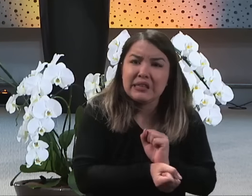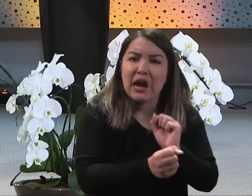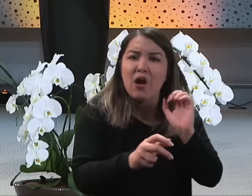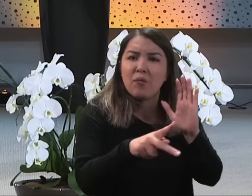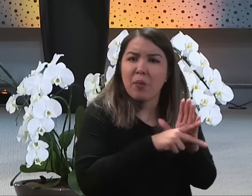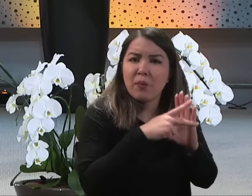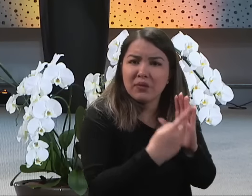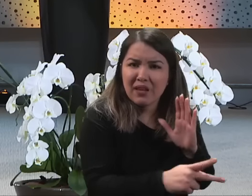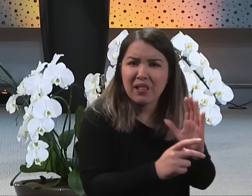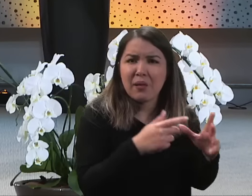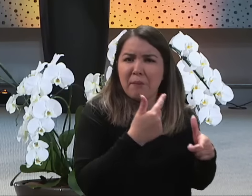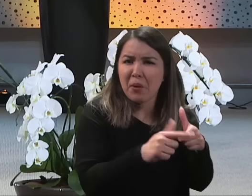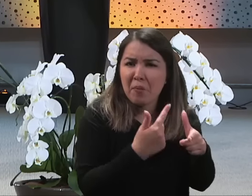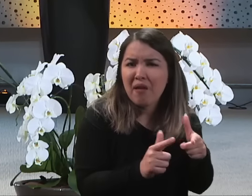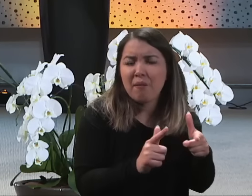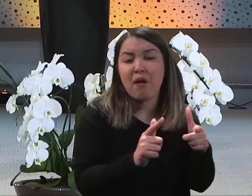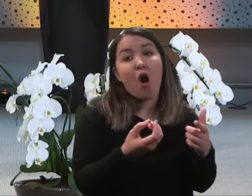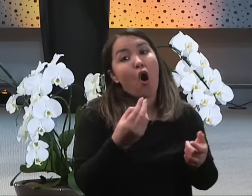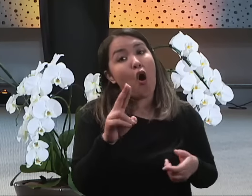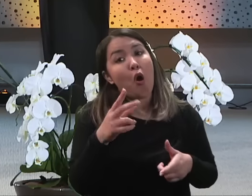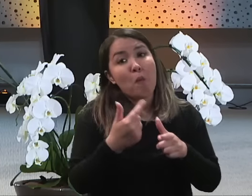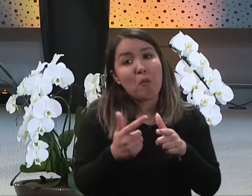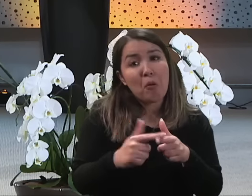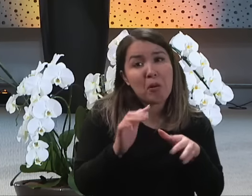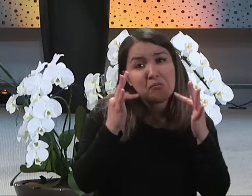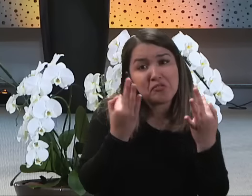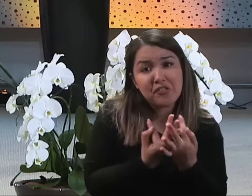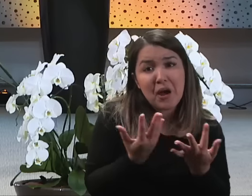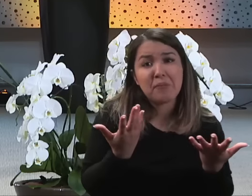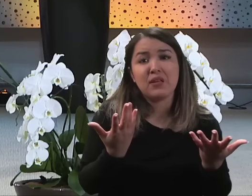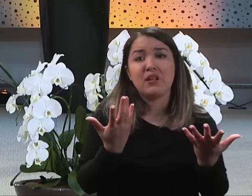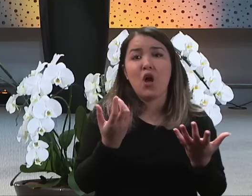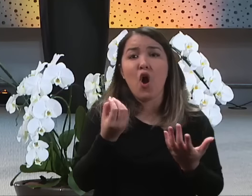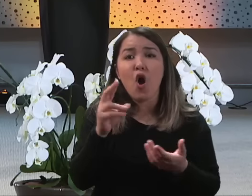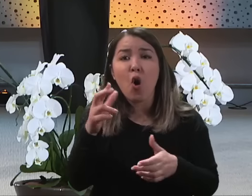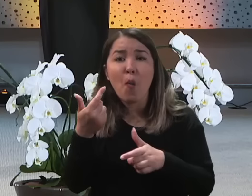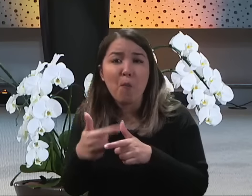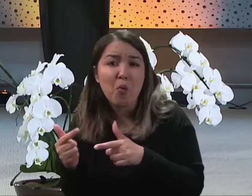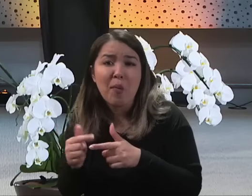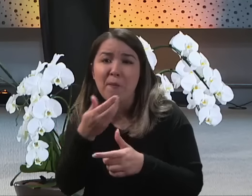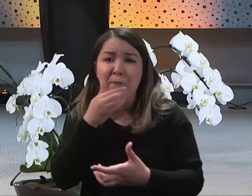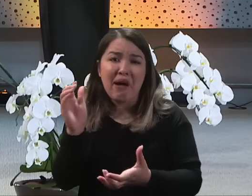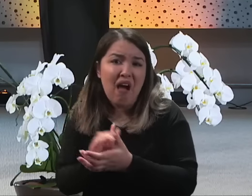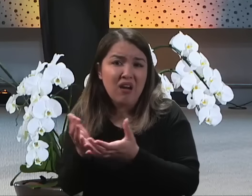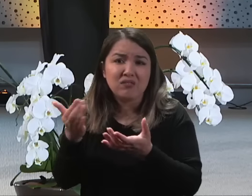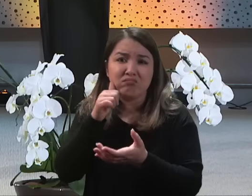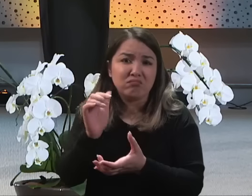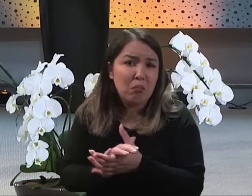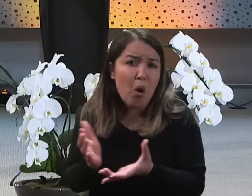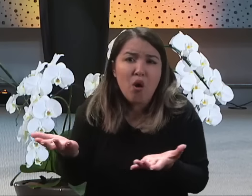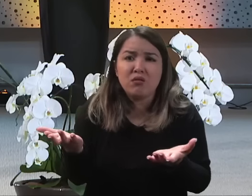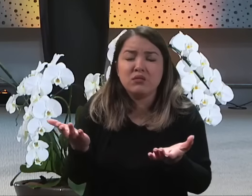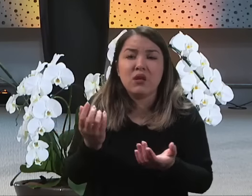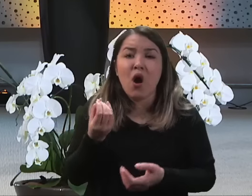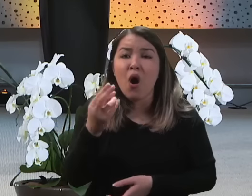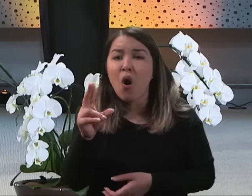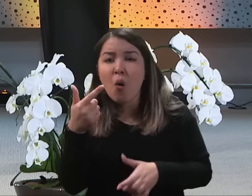seja um problema familiar seja um problema conjugal seja um problema de